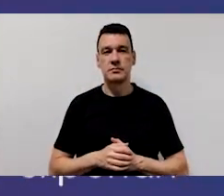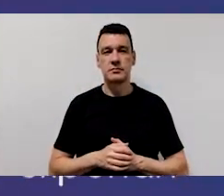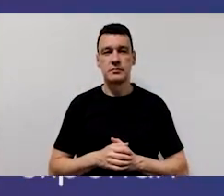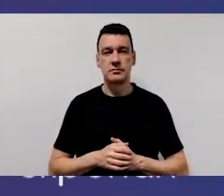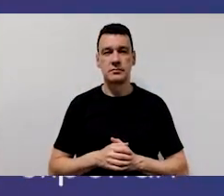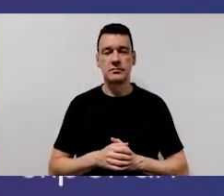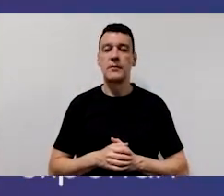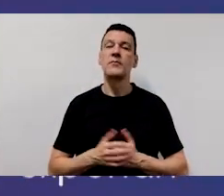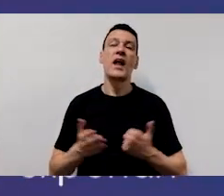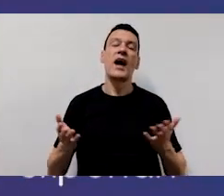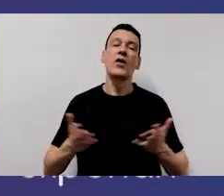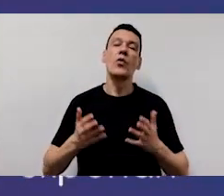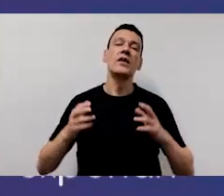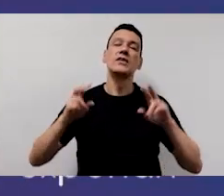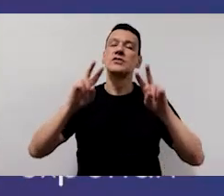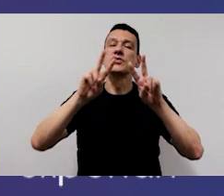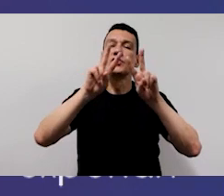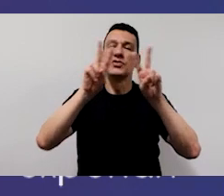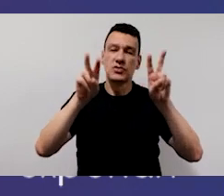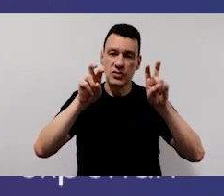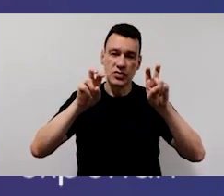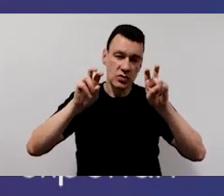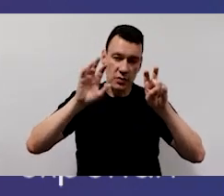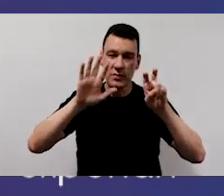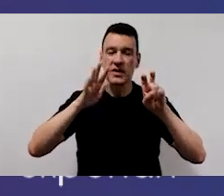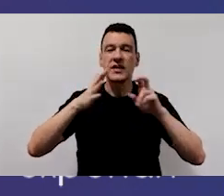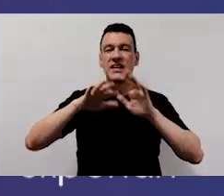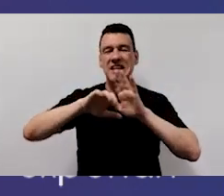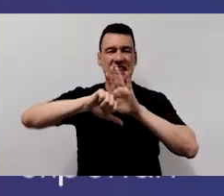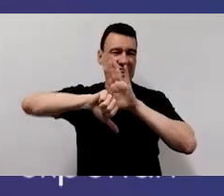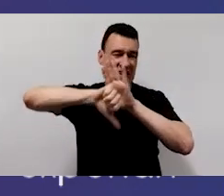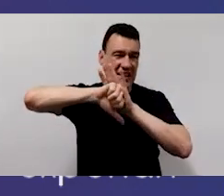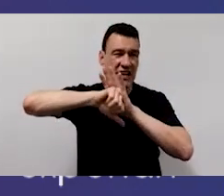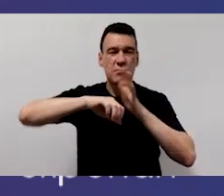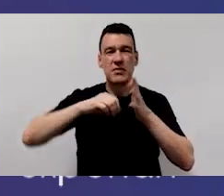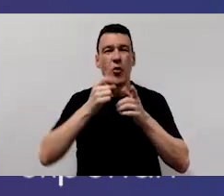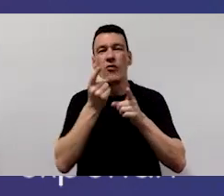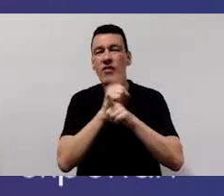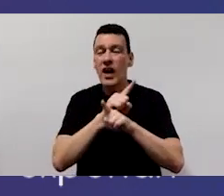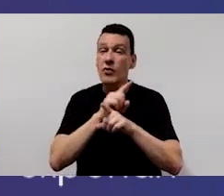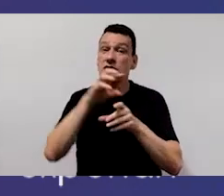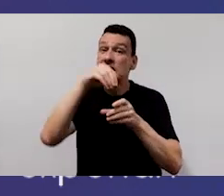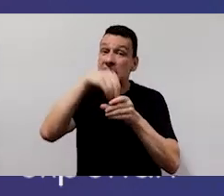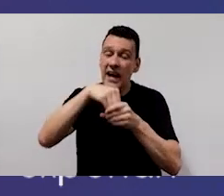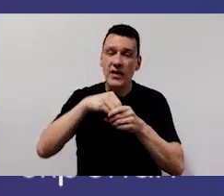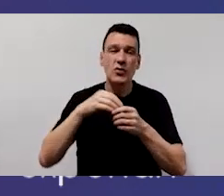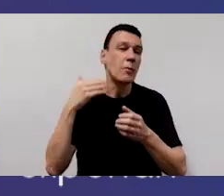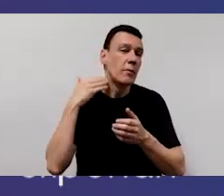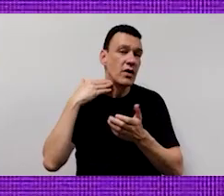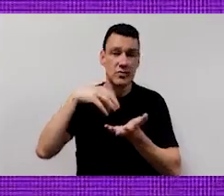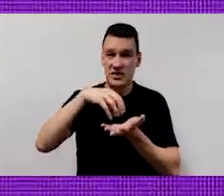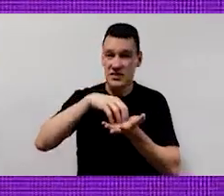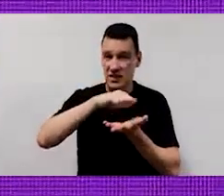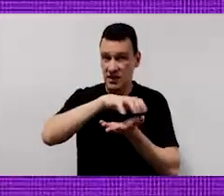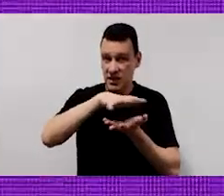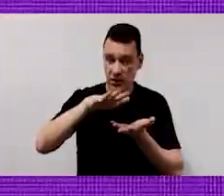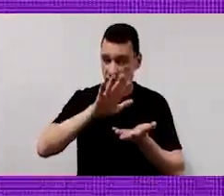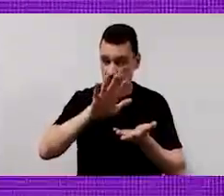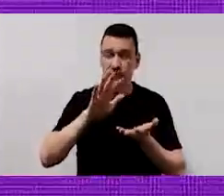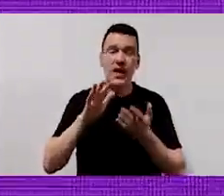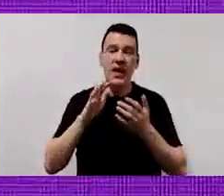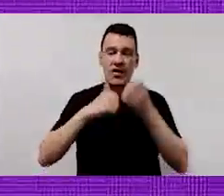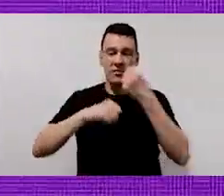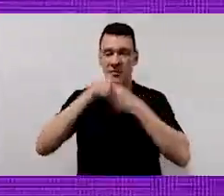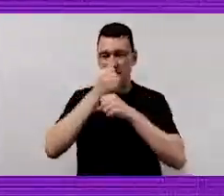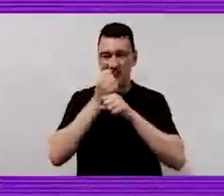Falando somente dos crimes e fraudes registradas no Bacen. Olhando o primeiro semestre do ano passado versus o